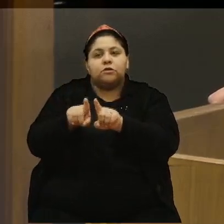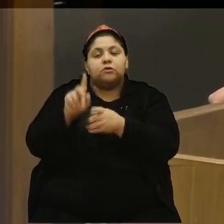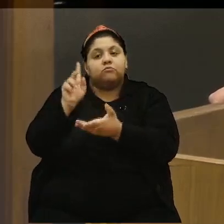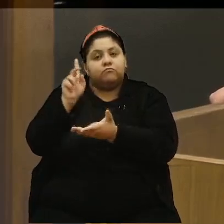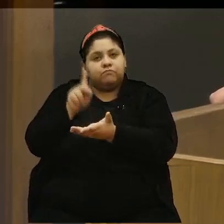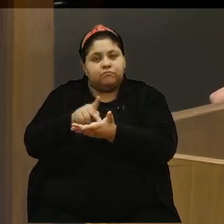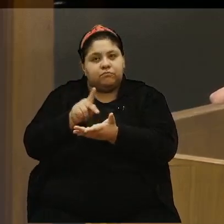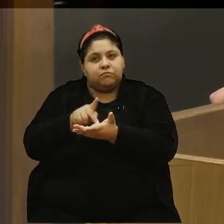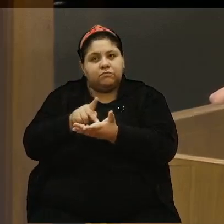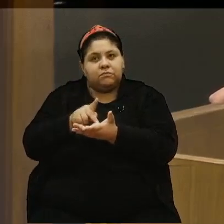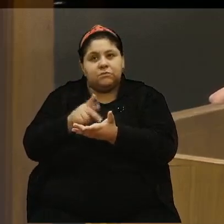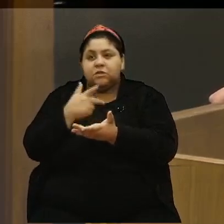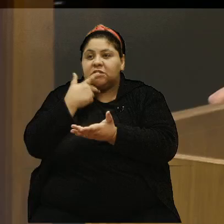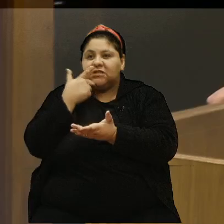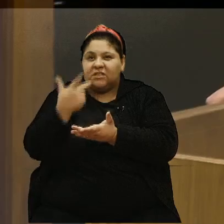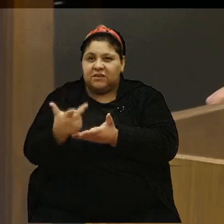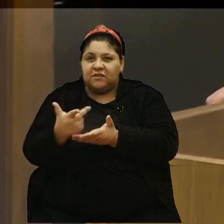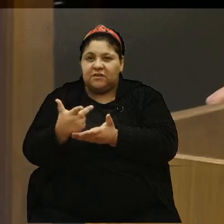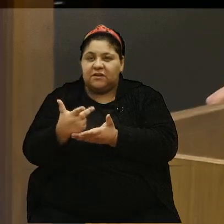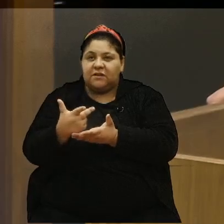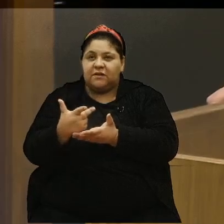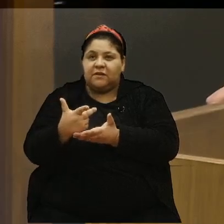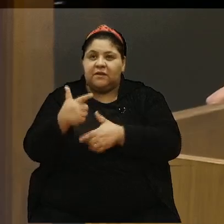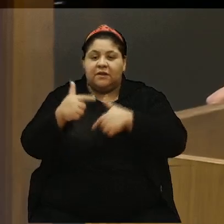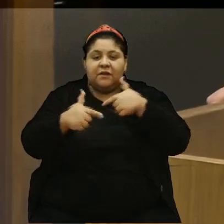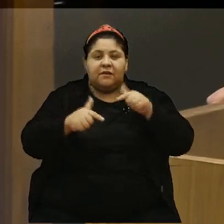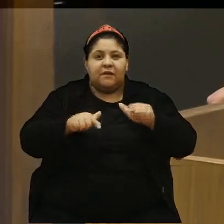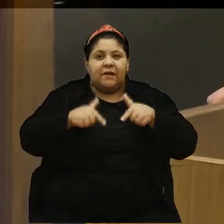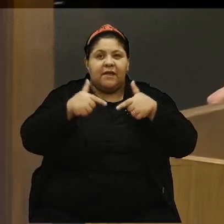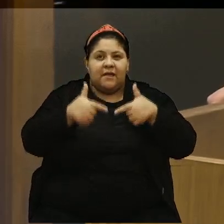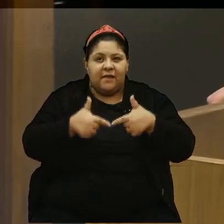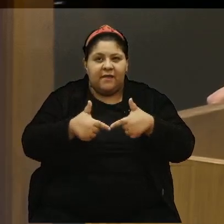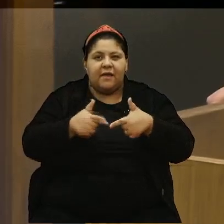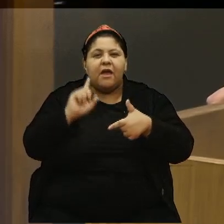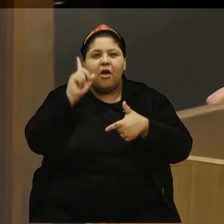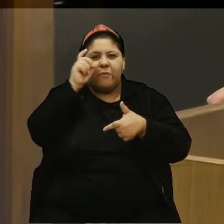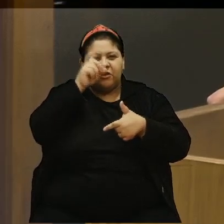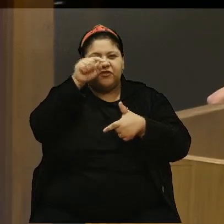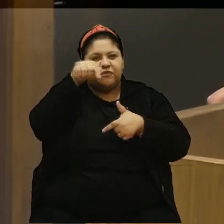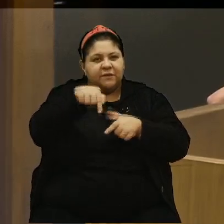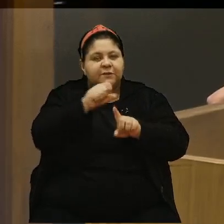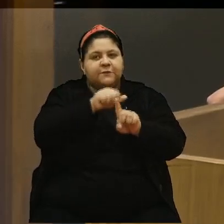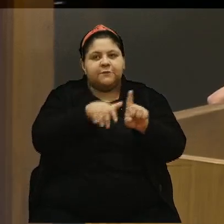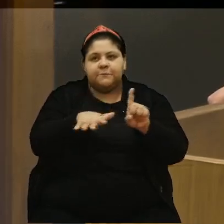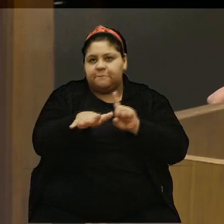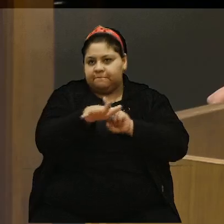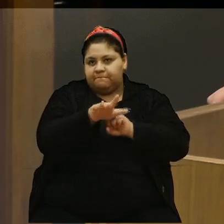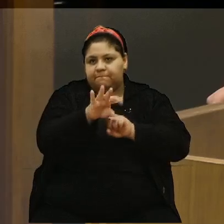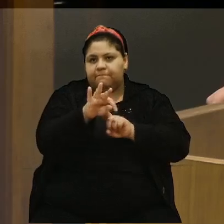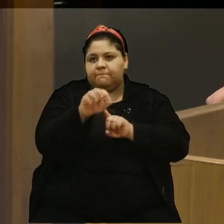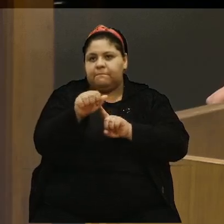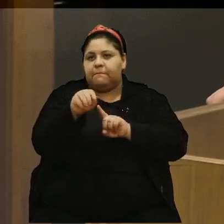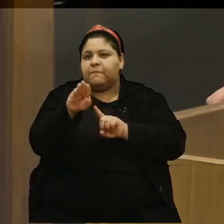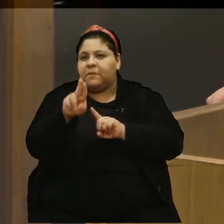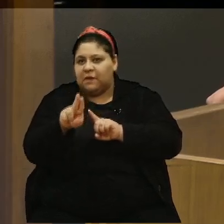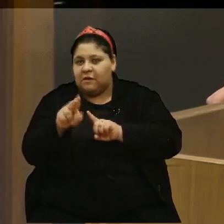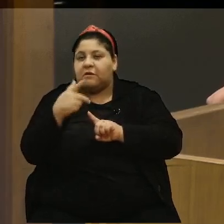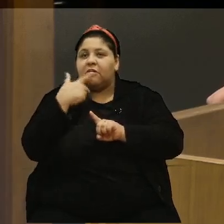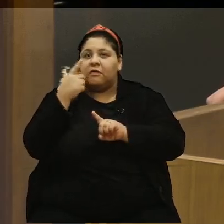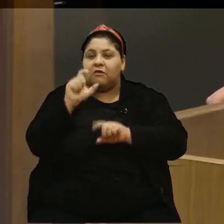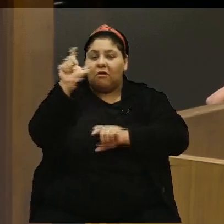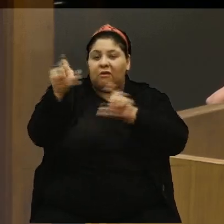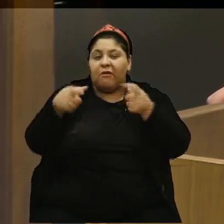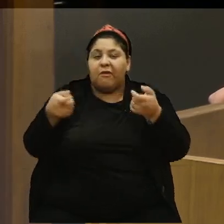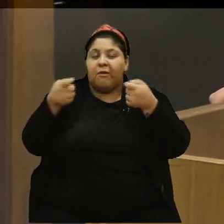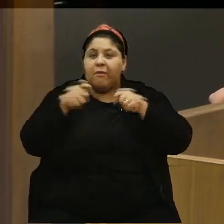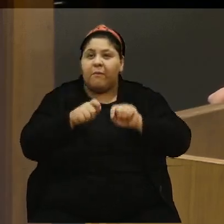realidade de que falar e tratar de saúde mental é um tabu na nossa sociedade. A gente falar que as pessoas